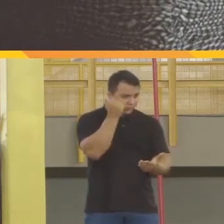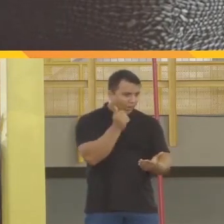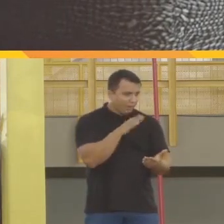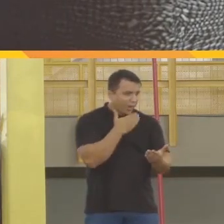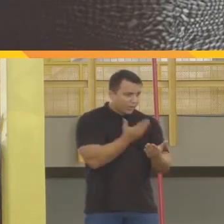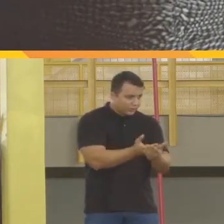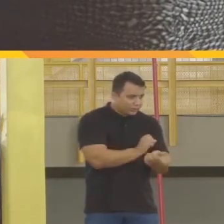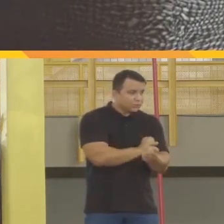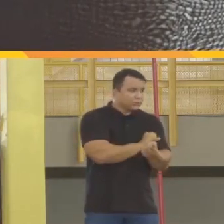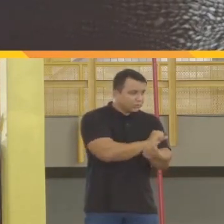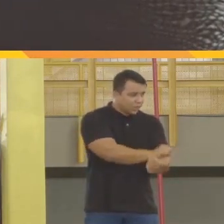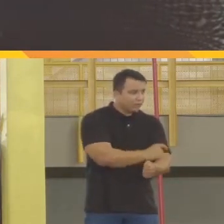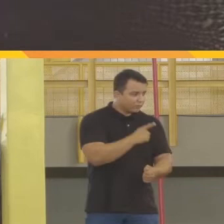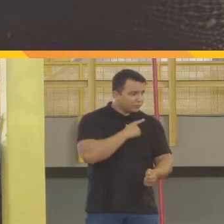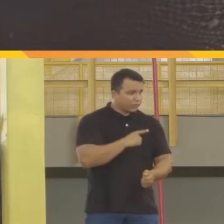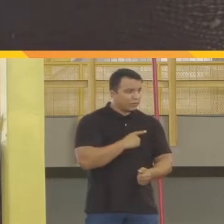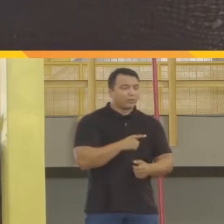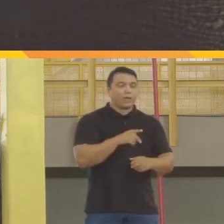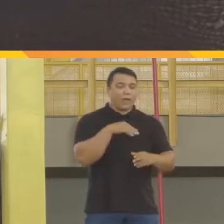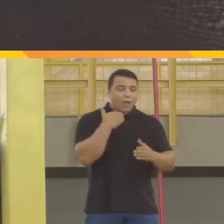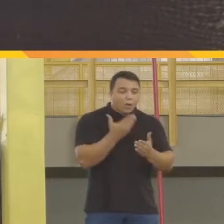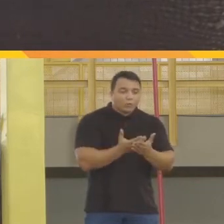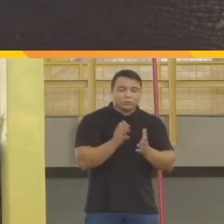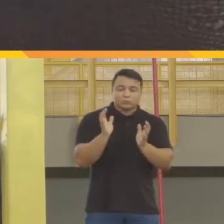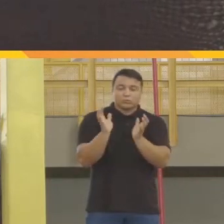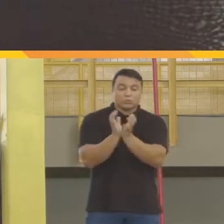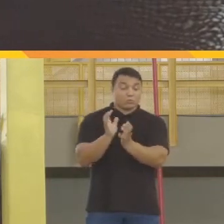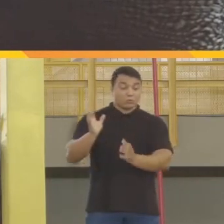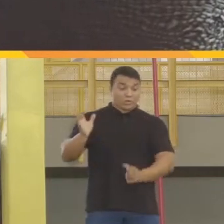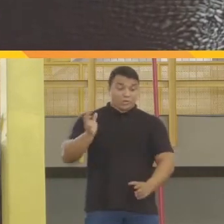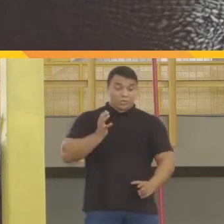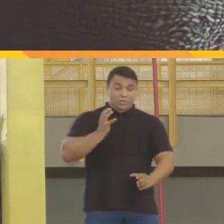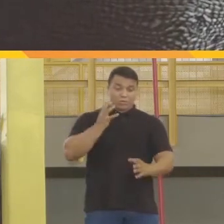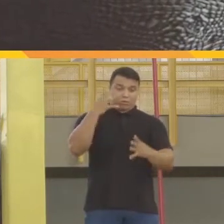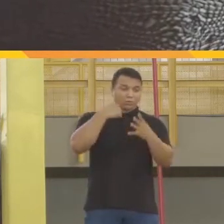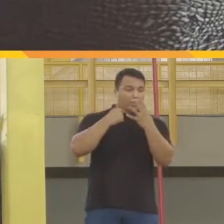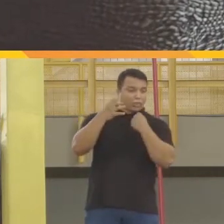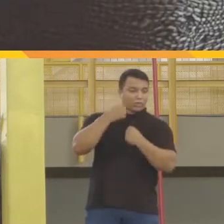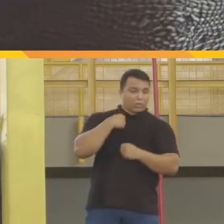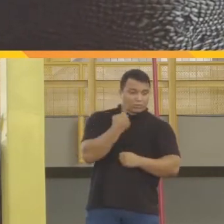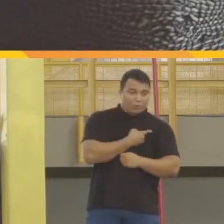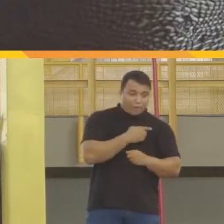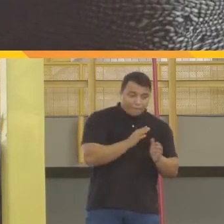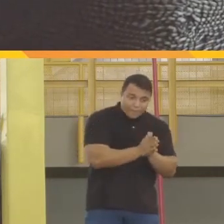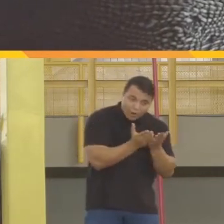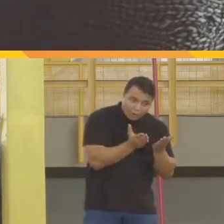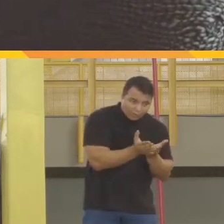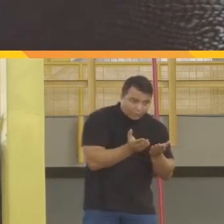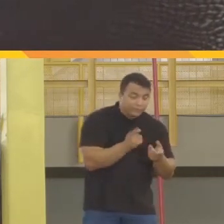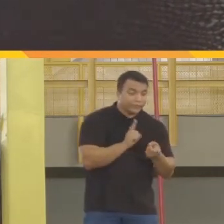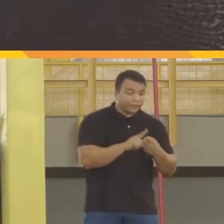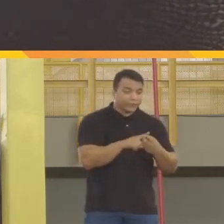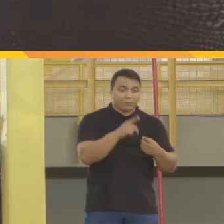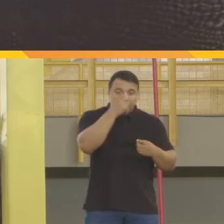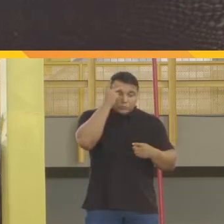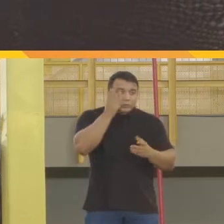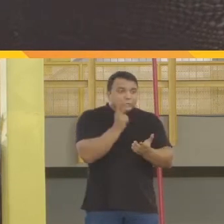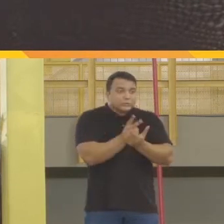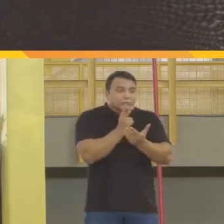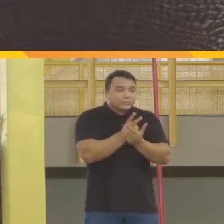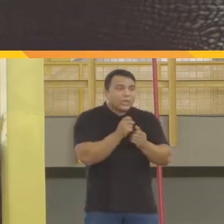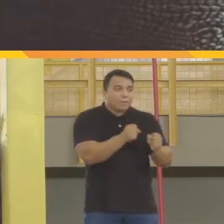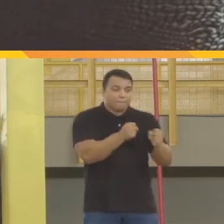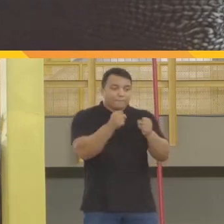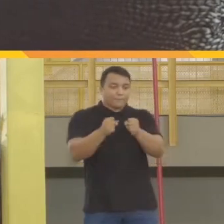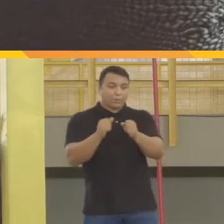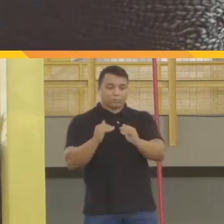hoje nós continuamos sendo explorados pela elite brasileira, que até hoje aqueles que sempre dominaram e que